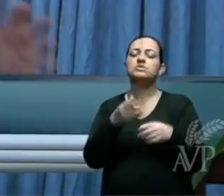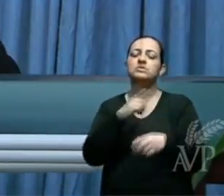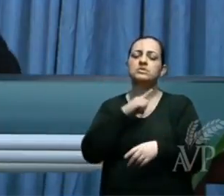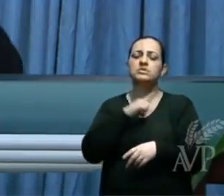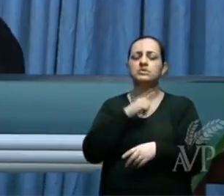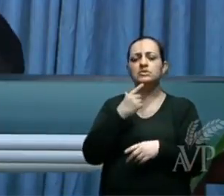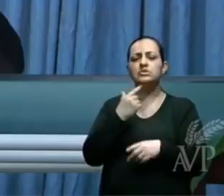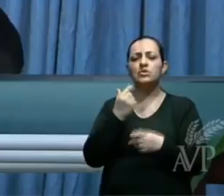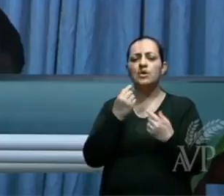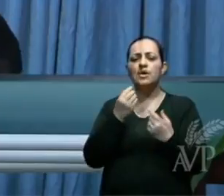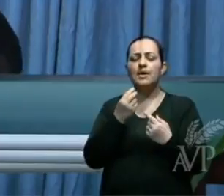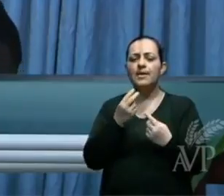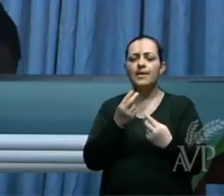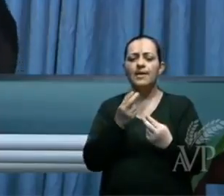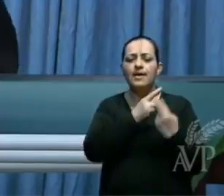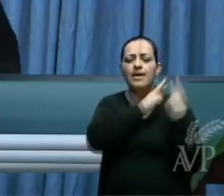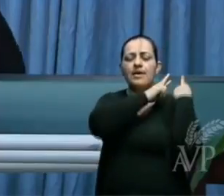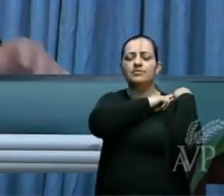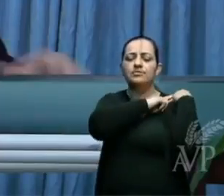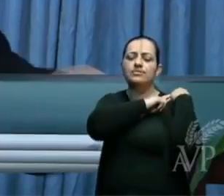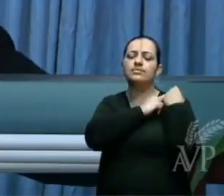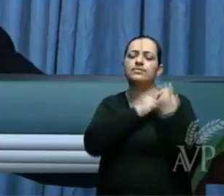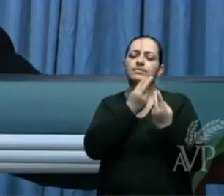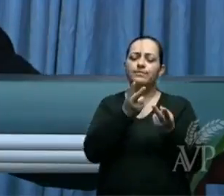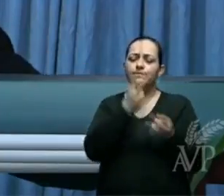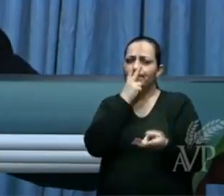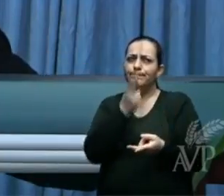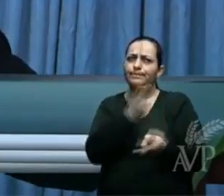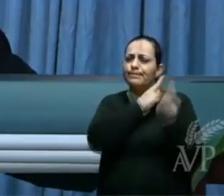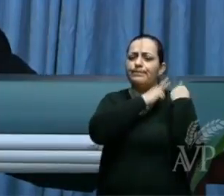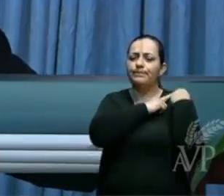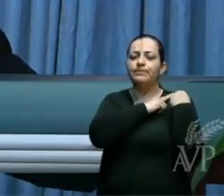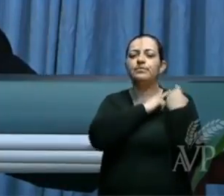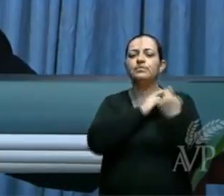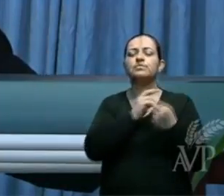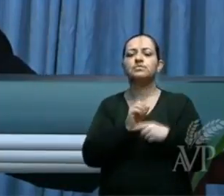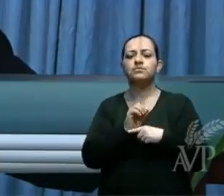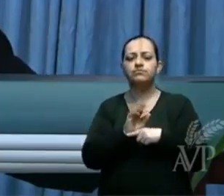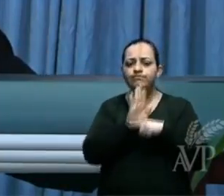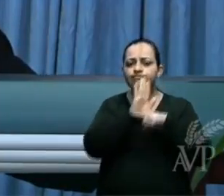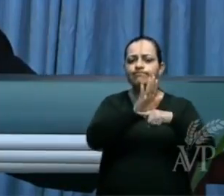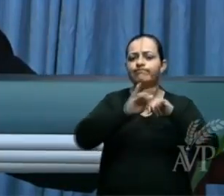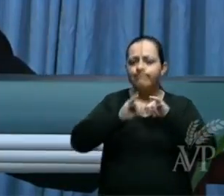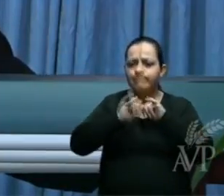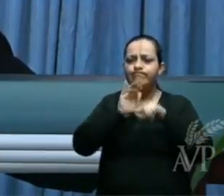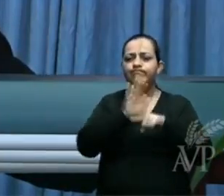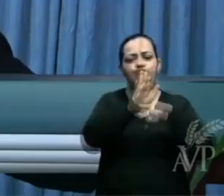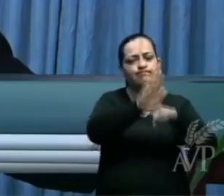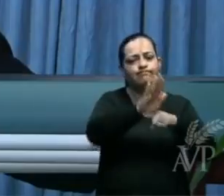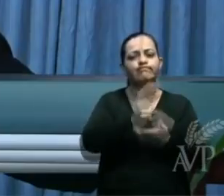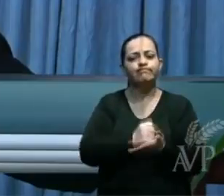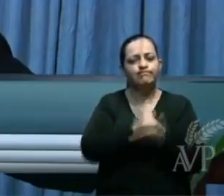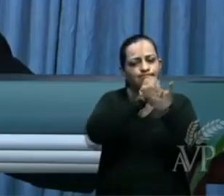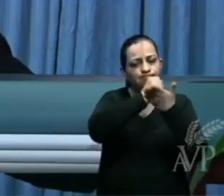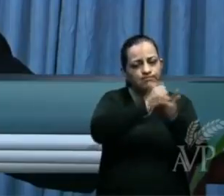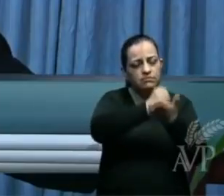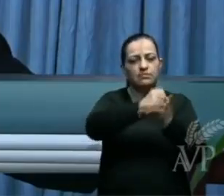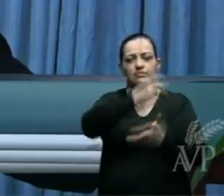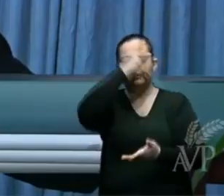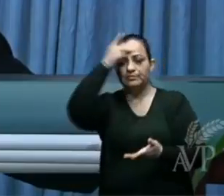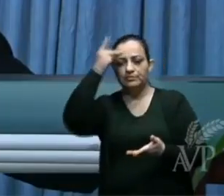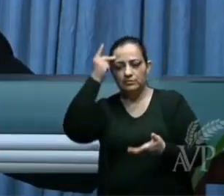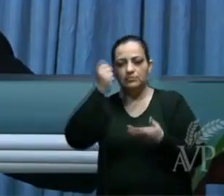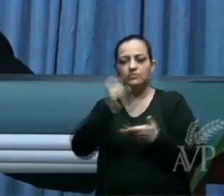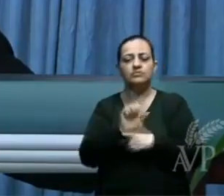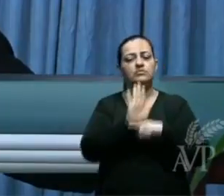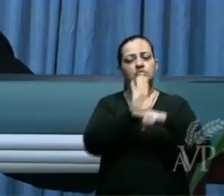há o cunho reconhecimento por ter a verdade de onde ela veio abrir a mão e